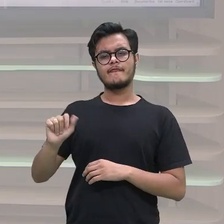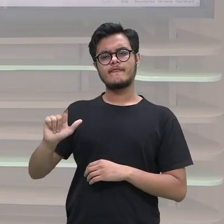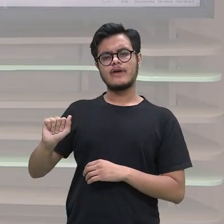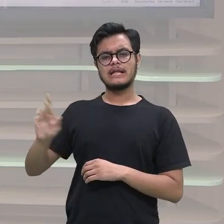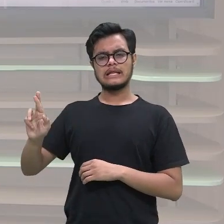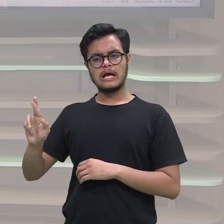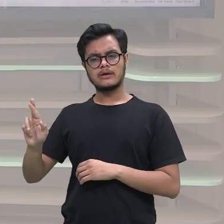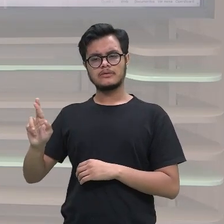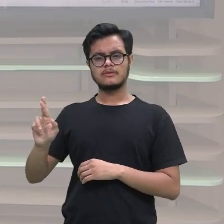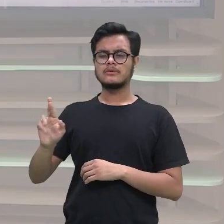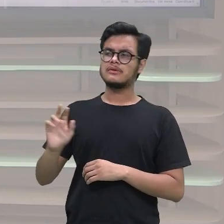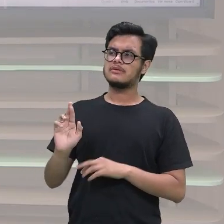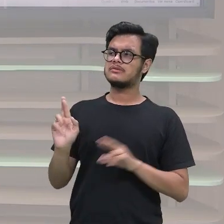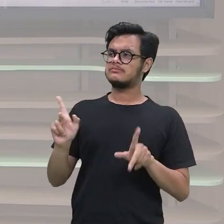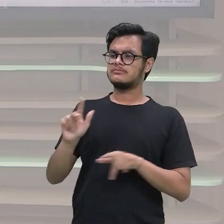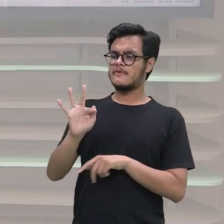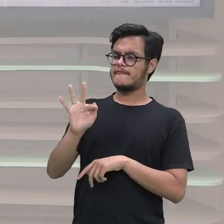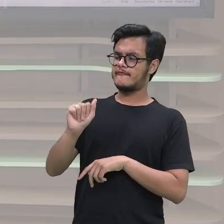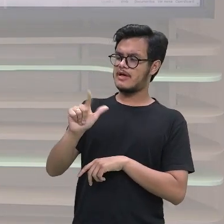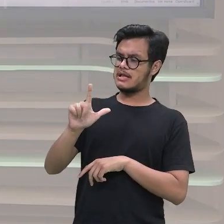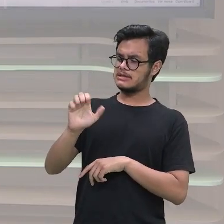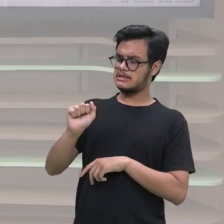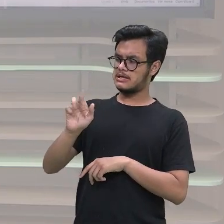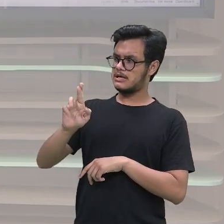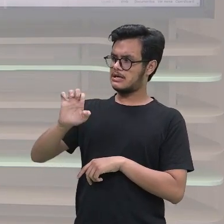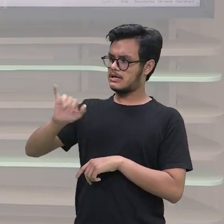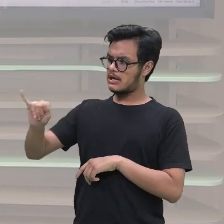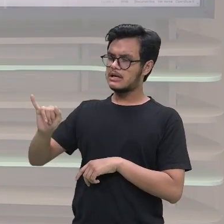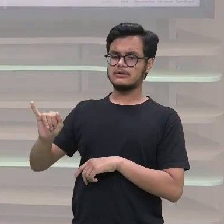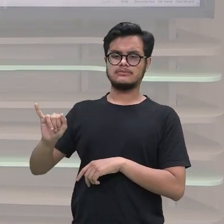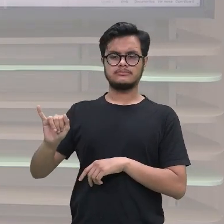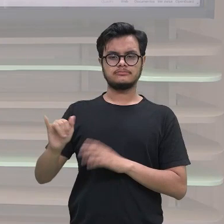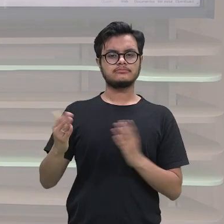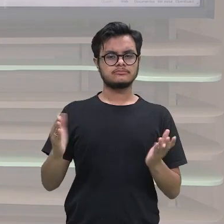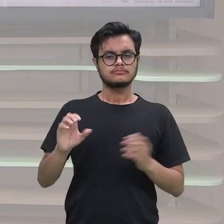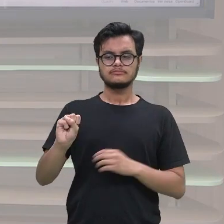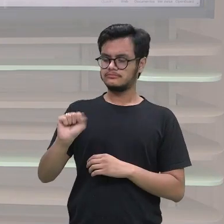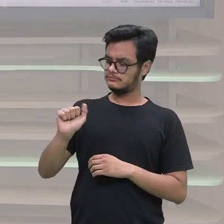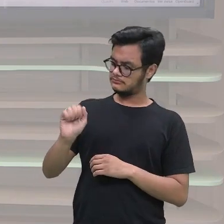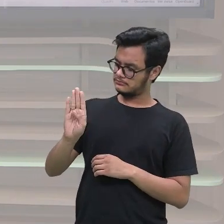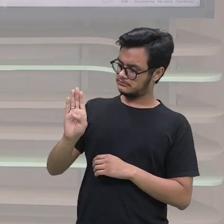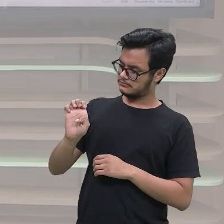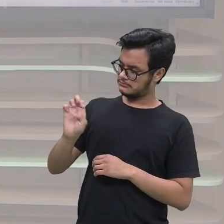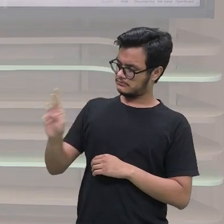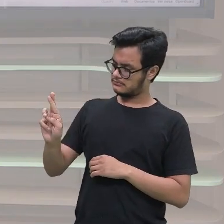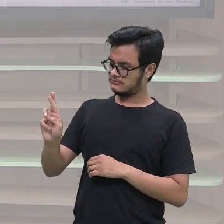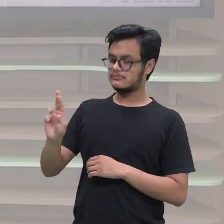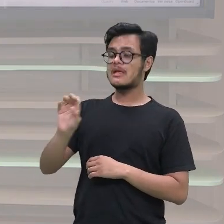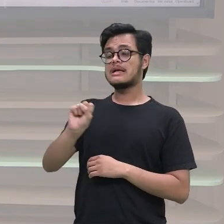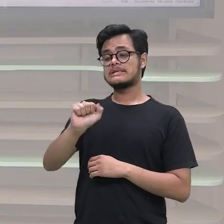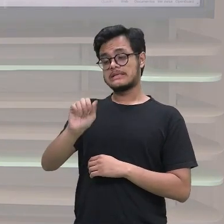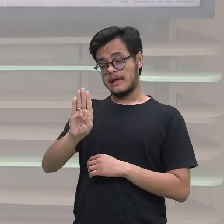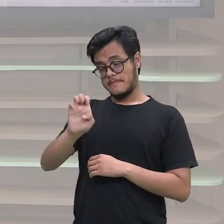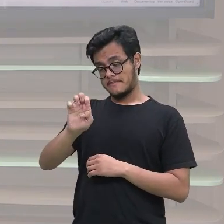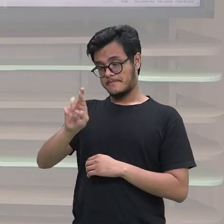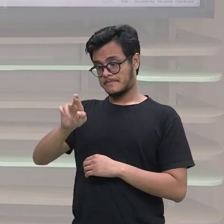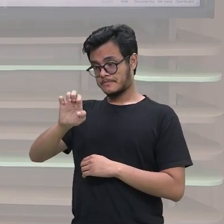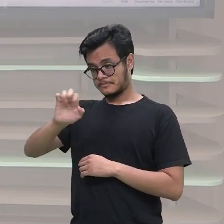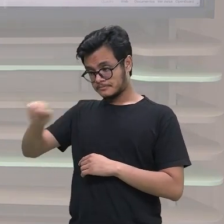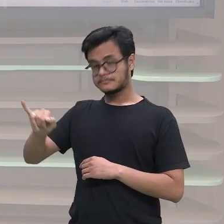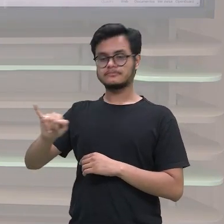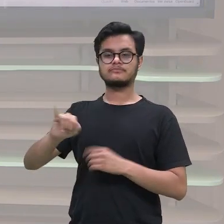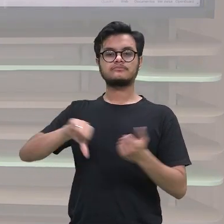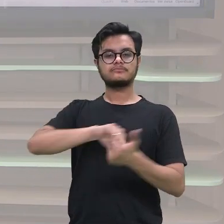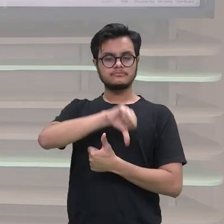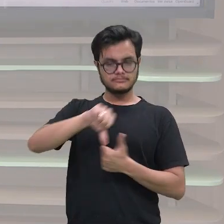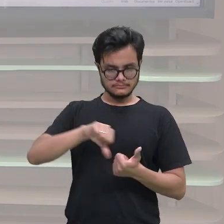falarei, ok? Então, saber, saberei. Soube, então ele vai se flexionar, vai mudar a partir desses modos,